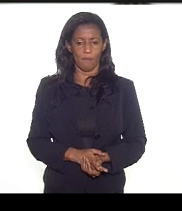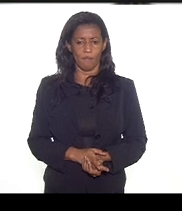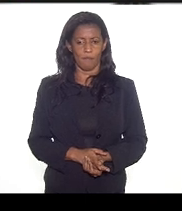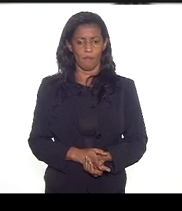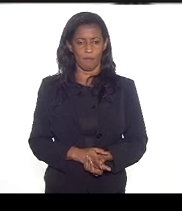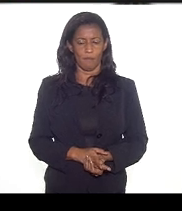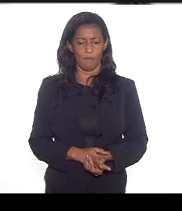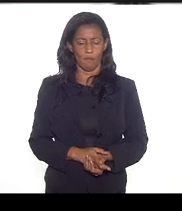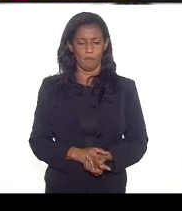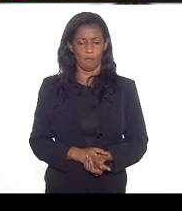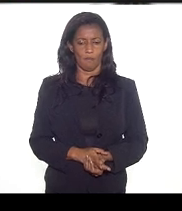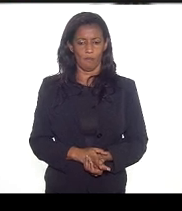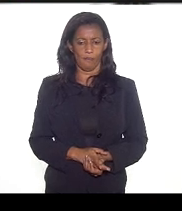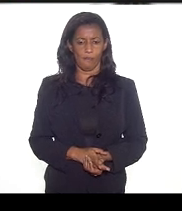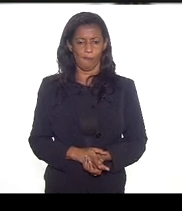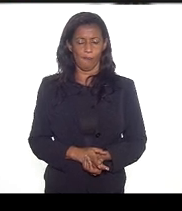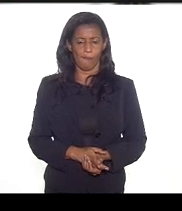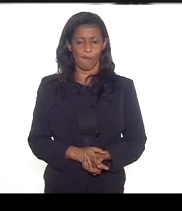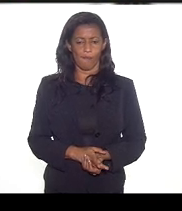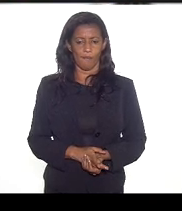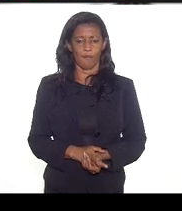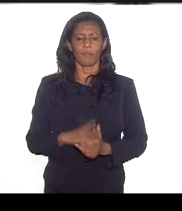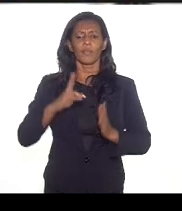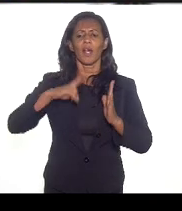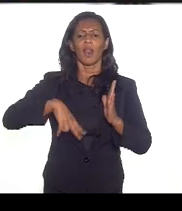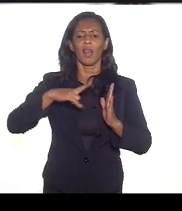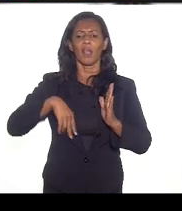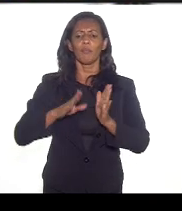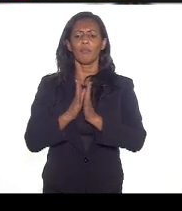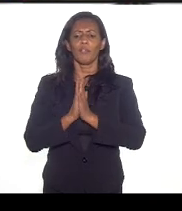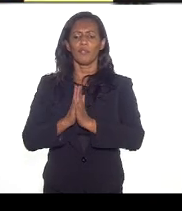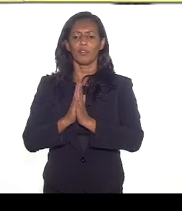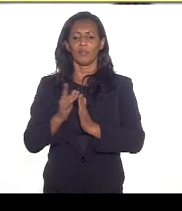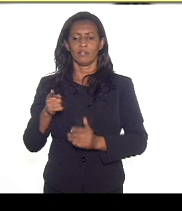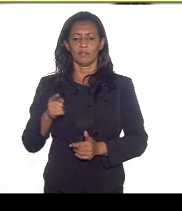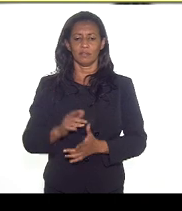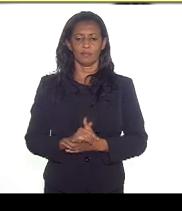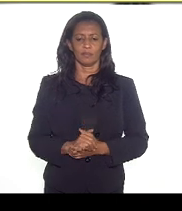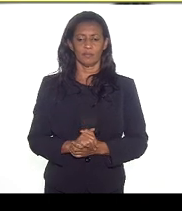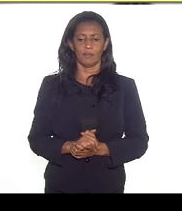já. Então, lê aí, Rosane, faz favor. Vamos lá.